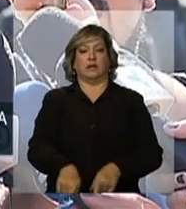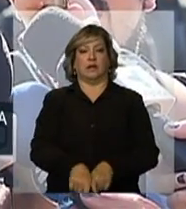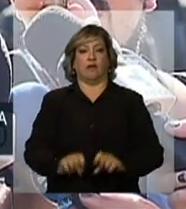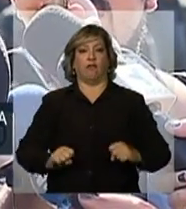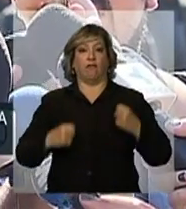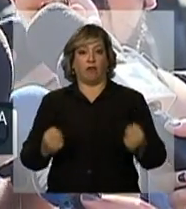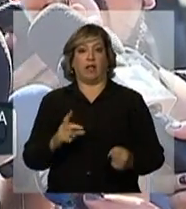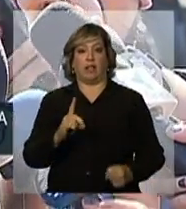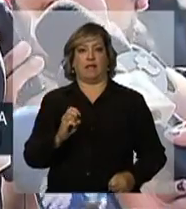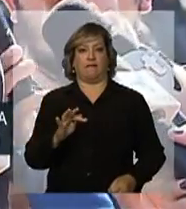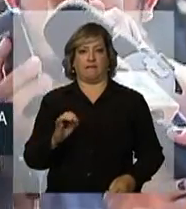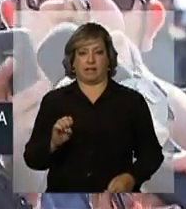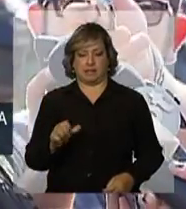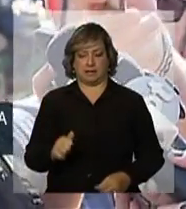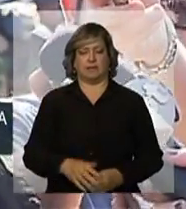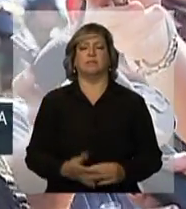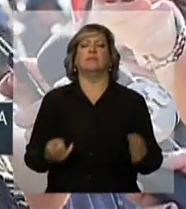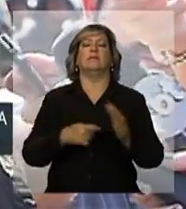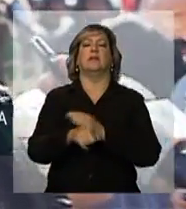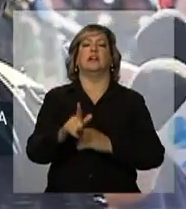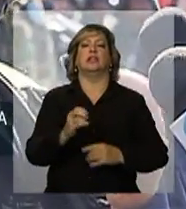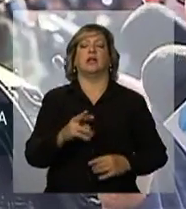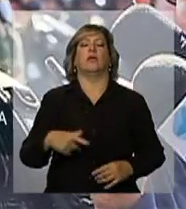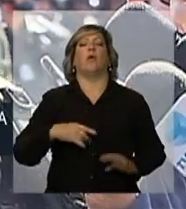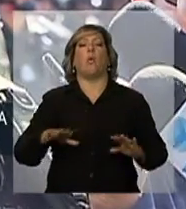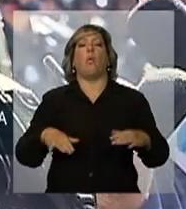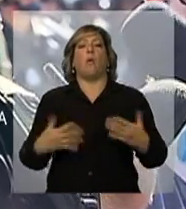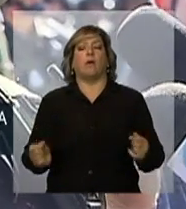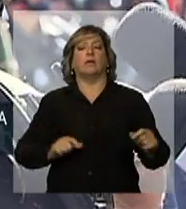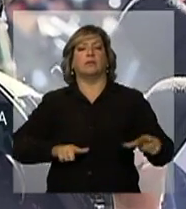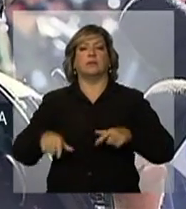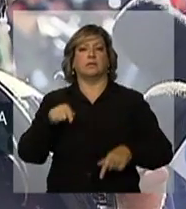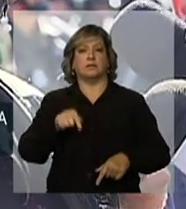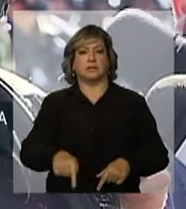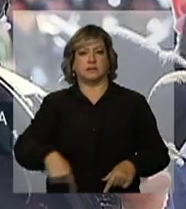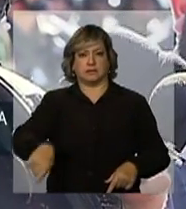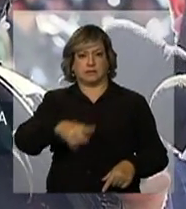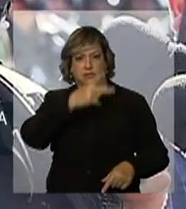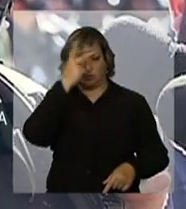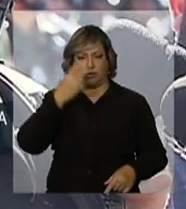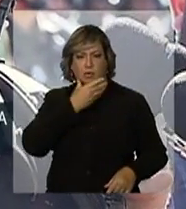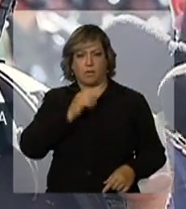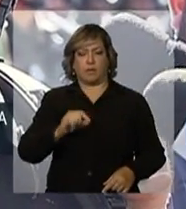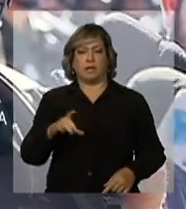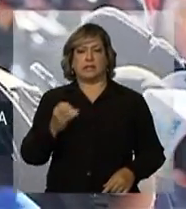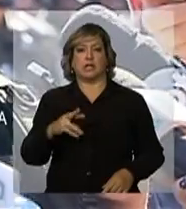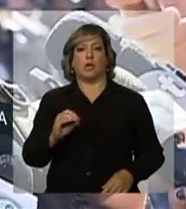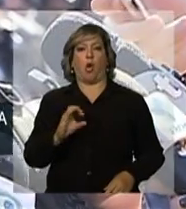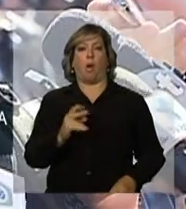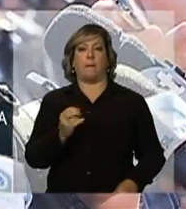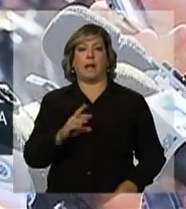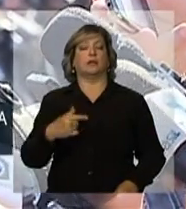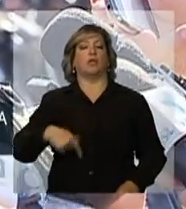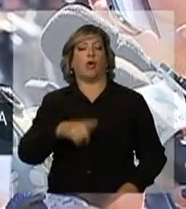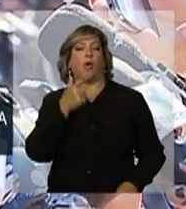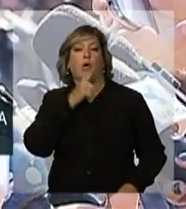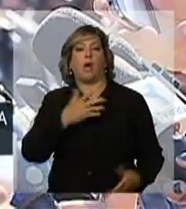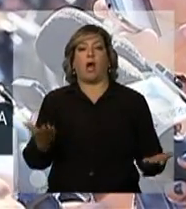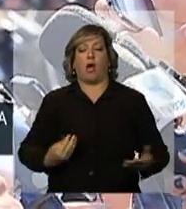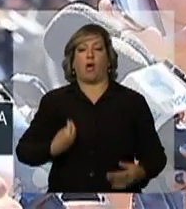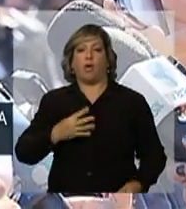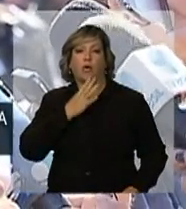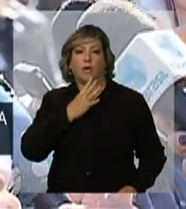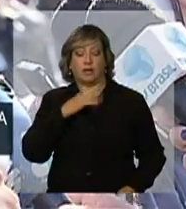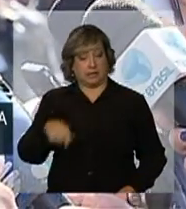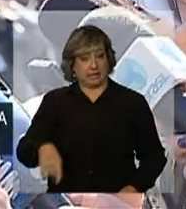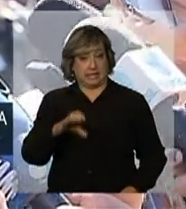defesa. General, qual a relação da atuação desses homens com o centro de operações que nós acabamos de conhecer? O centro de operações é o